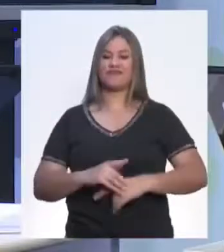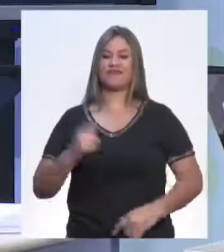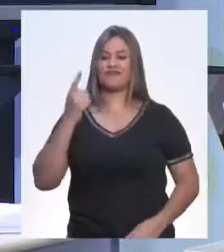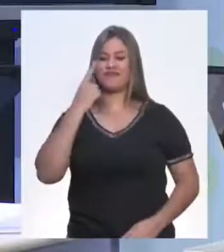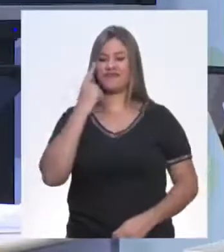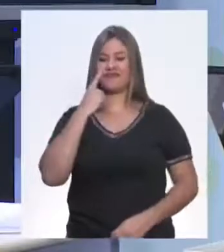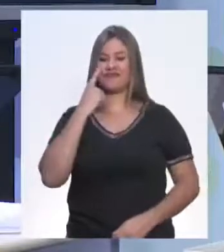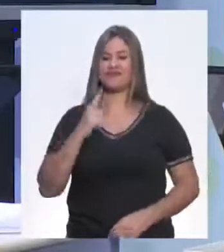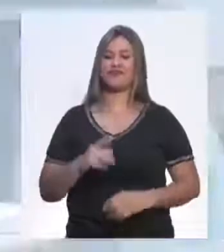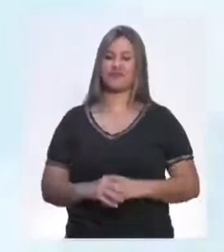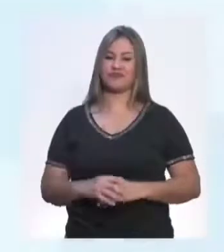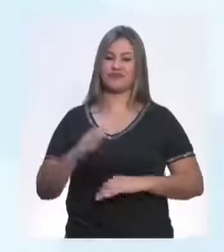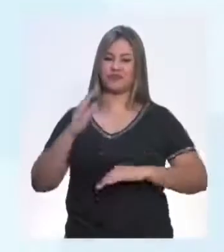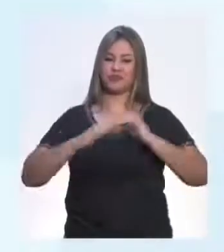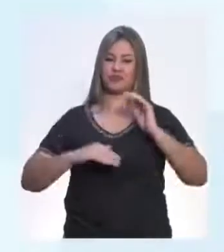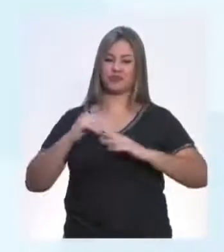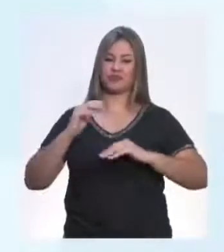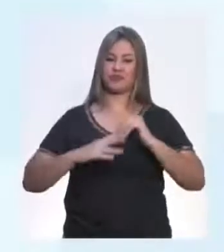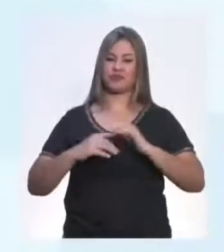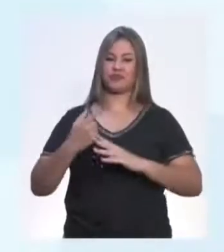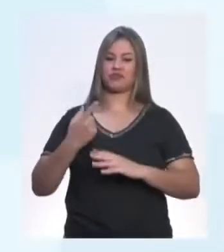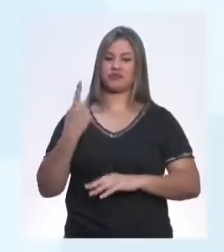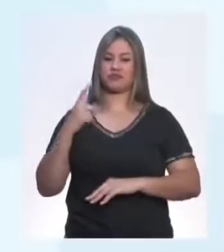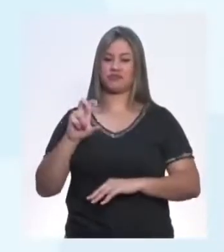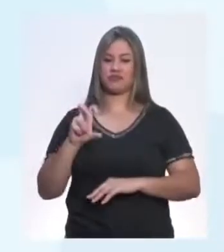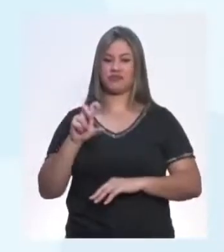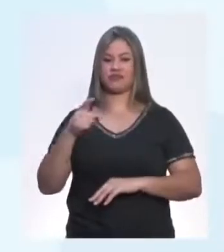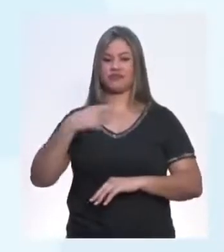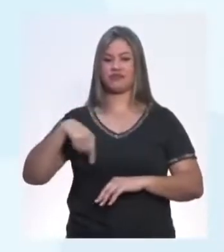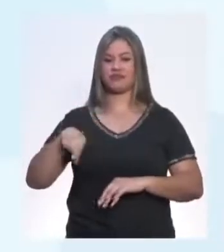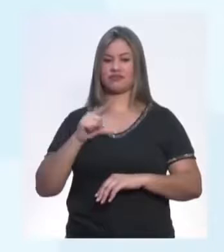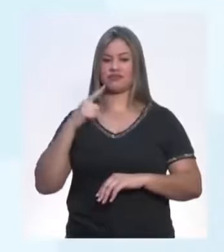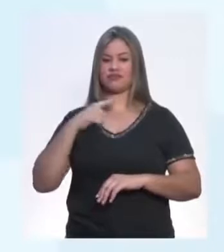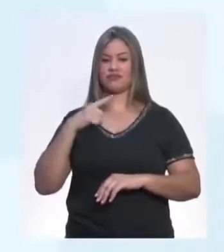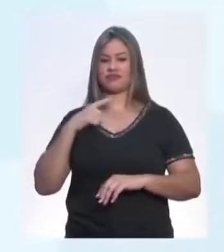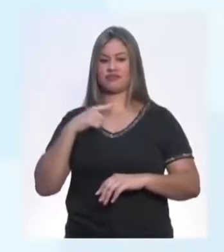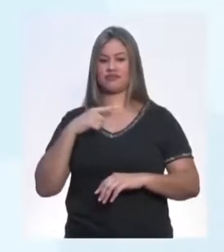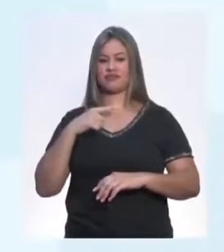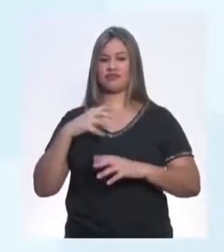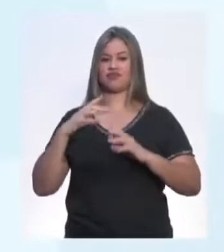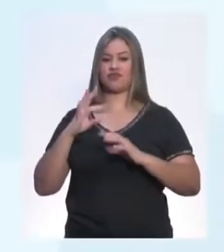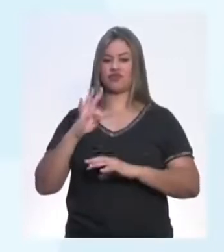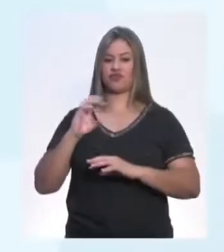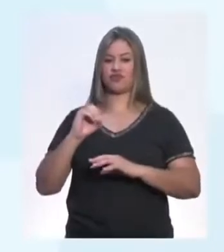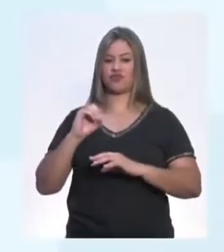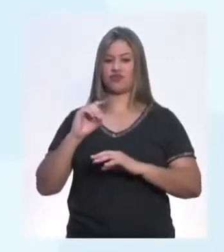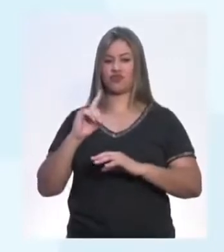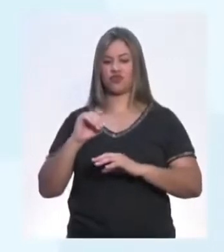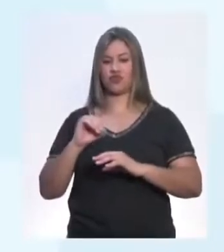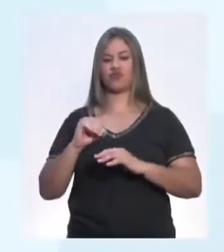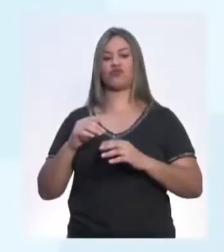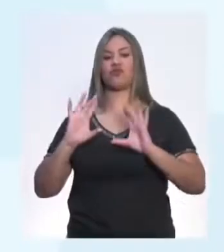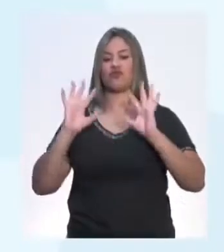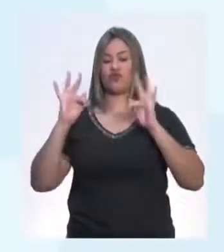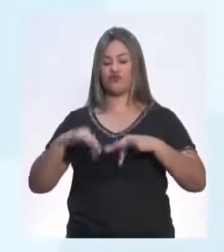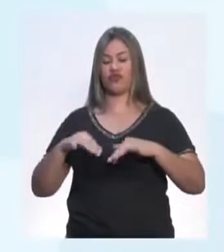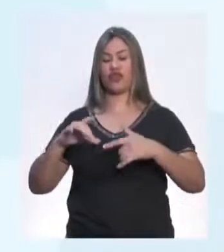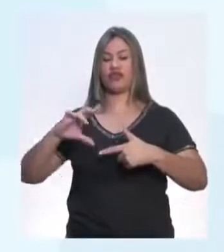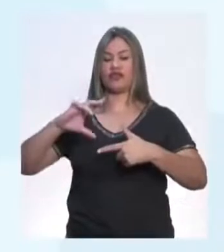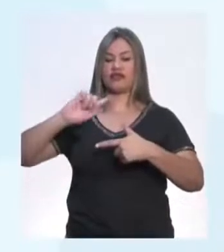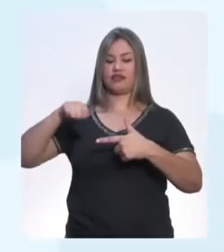vocês, então essa aula foi a habilidade 15, né? Nós, então, fizemos a parte do todo e finalizamos com a ideia do Tangram.